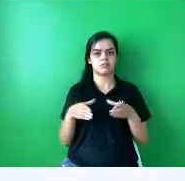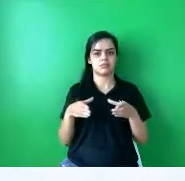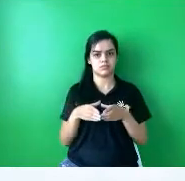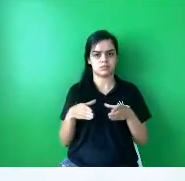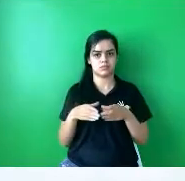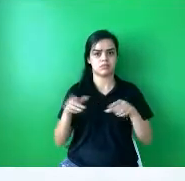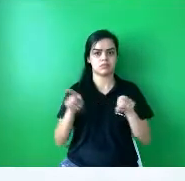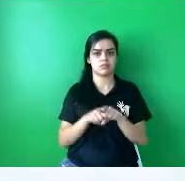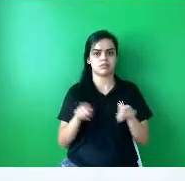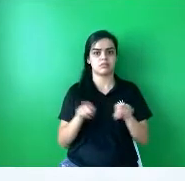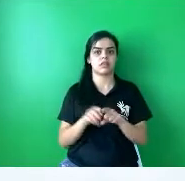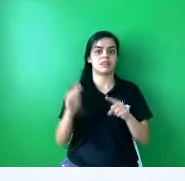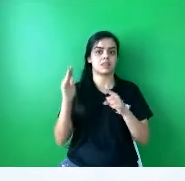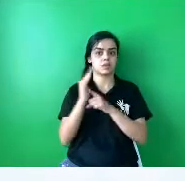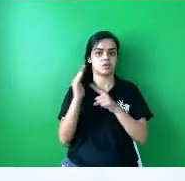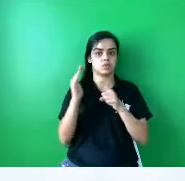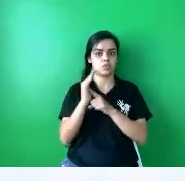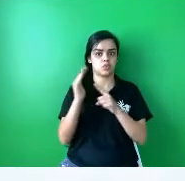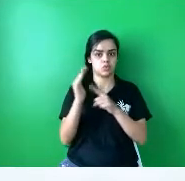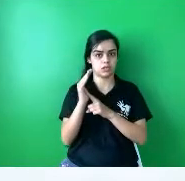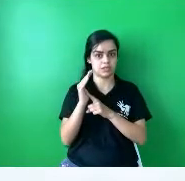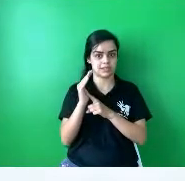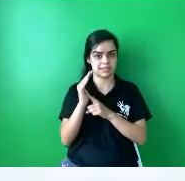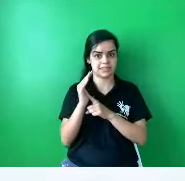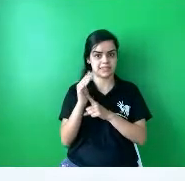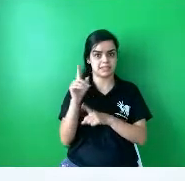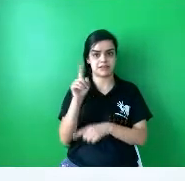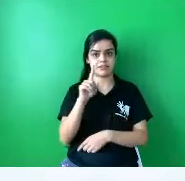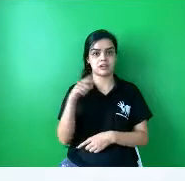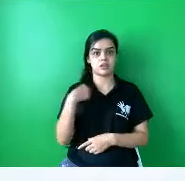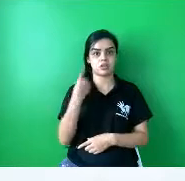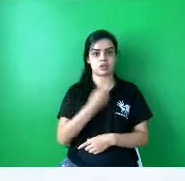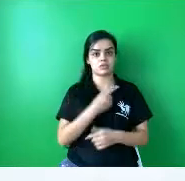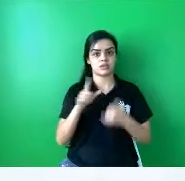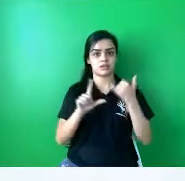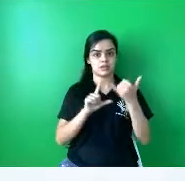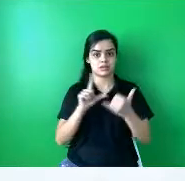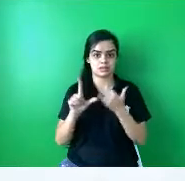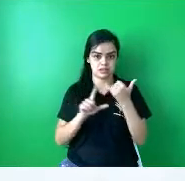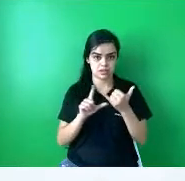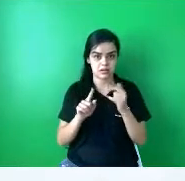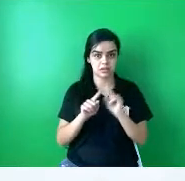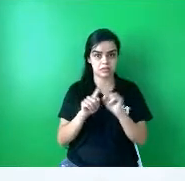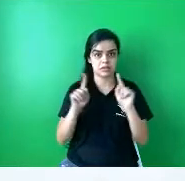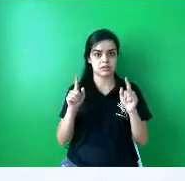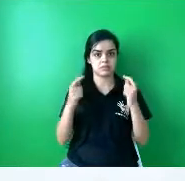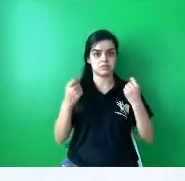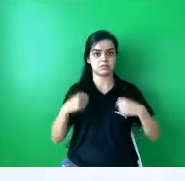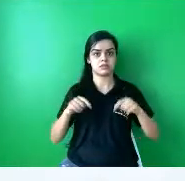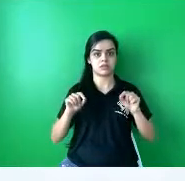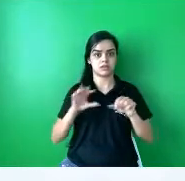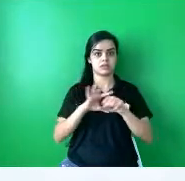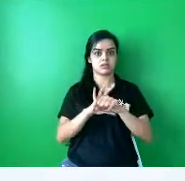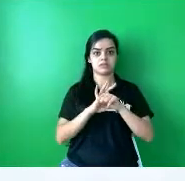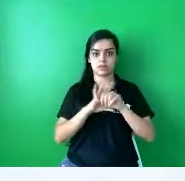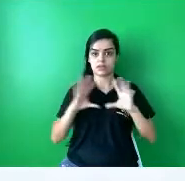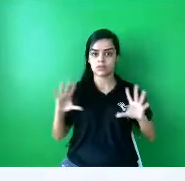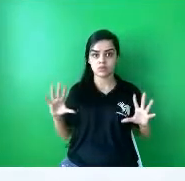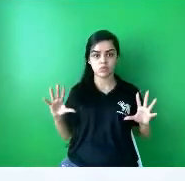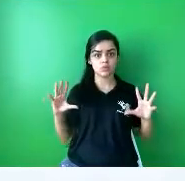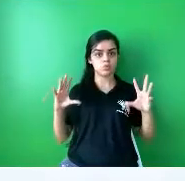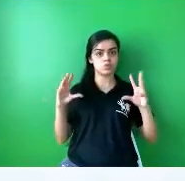um canal de denúncia, porque não é só o nosso lazer que tem que ser cerceado, a segurança tem que ser completa.